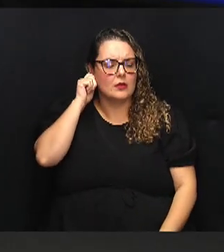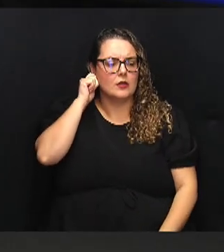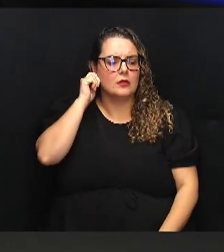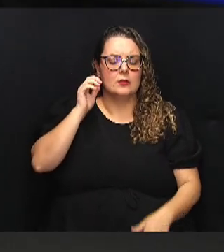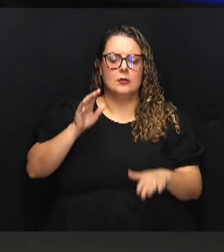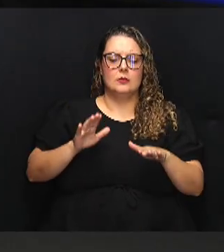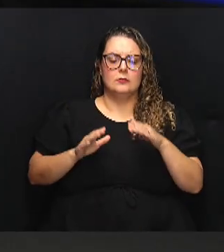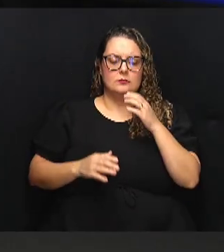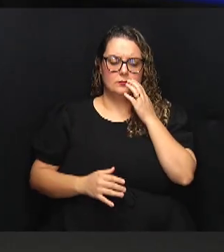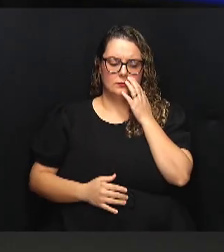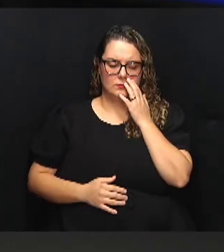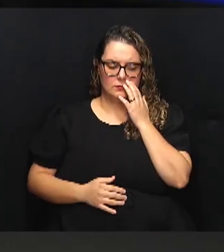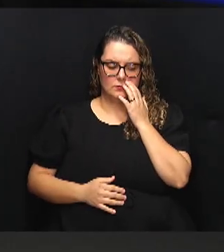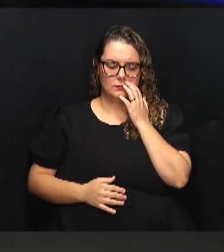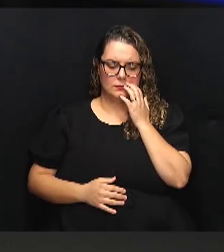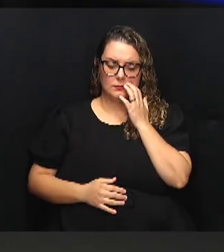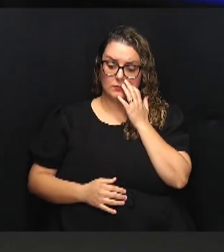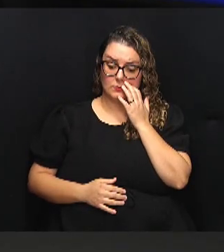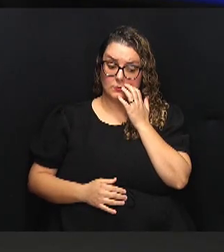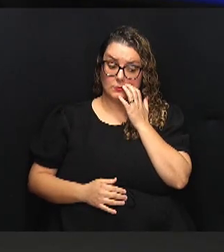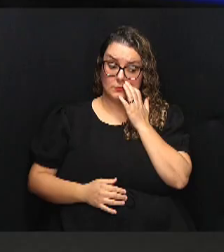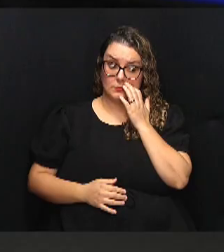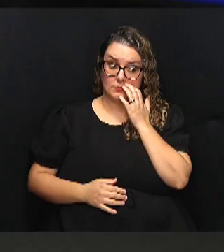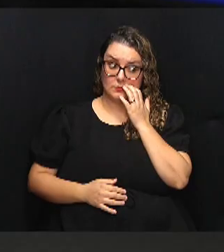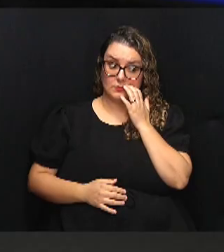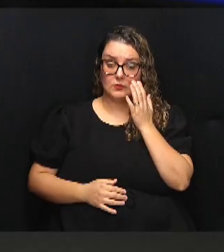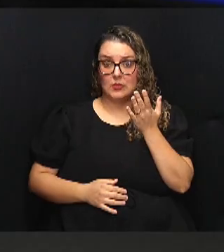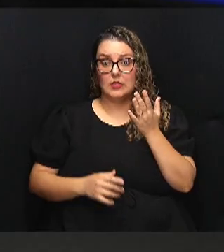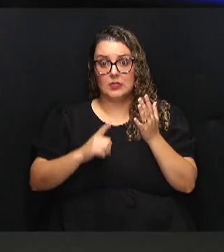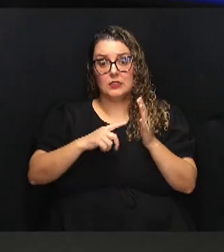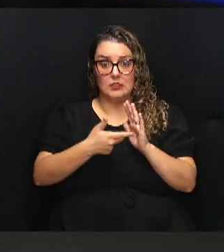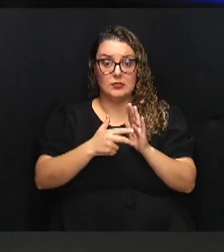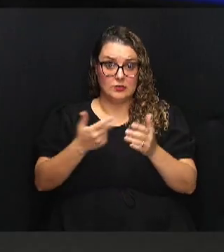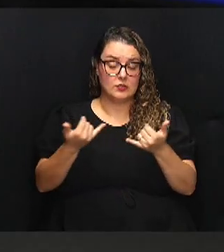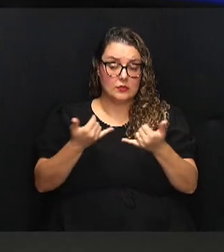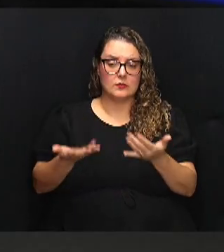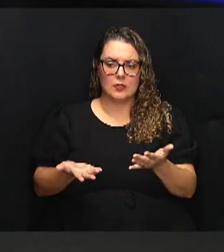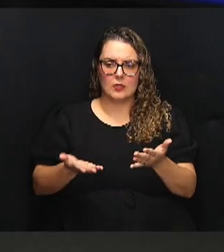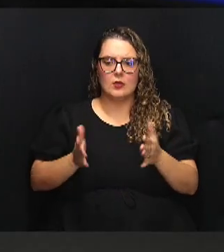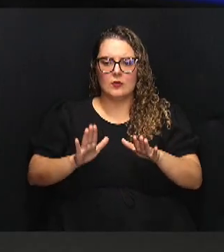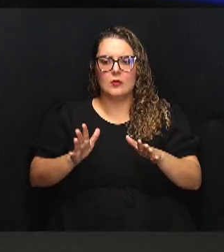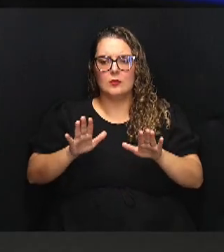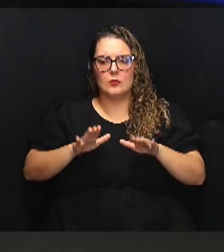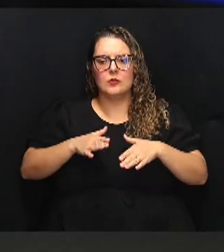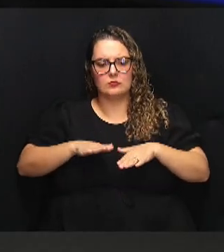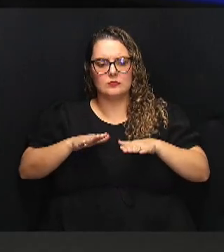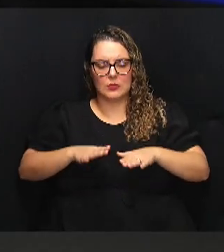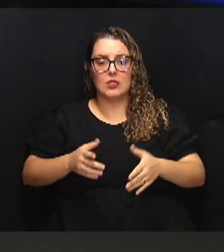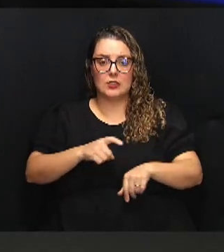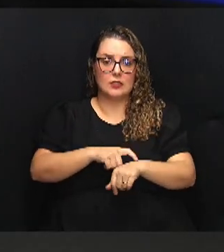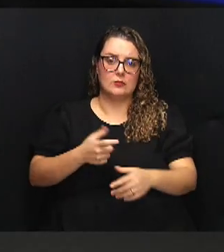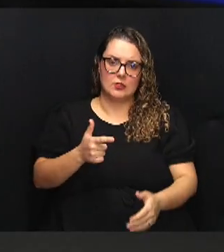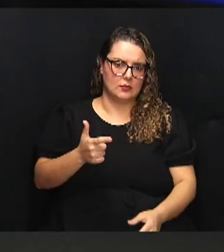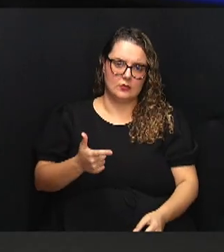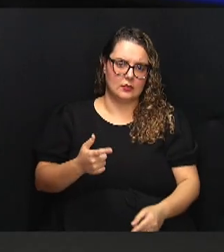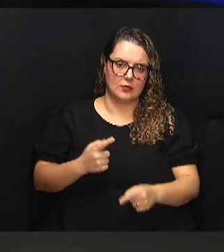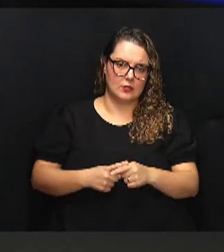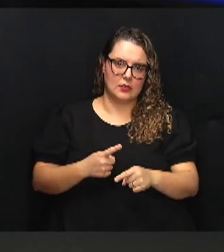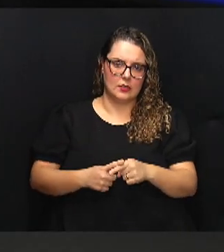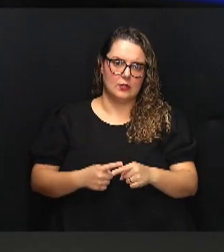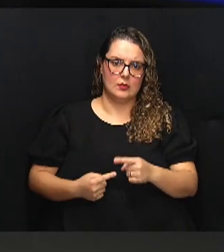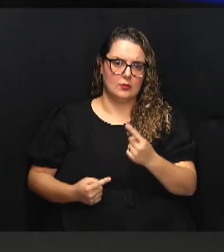um pé um pouquinho no freio e fala, opa, peraí, faz sentido isso que ela tá falando. Vamos desacelerar aqui, nesse momento não tem por que eu